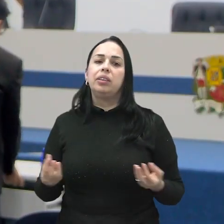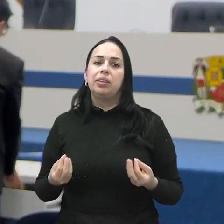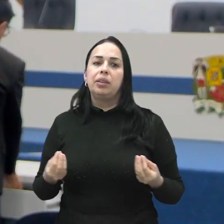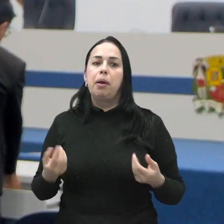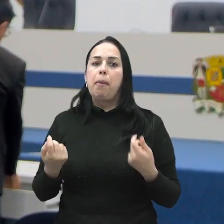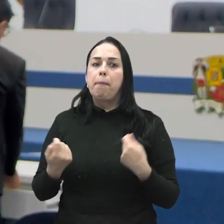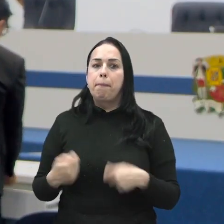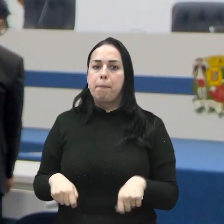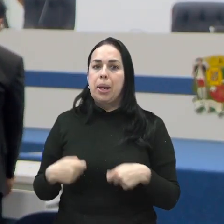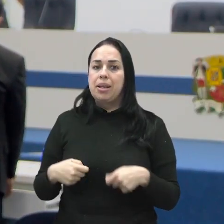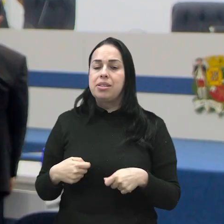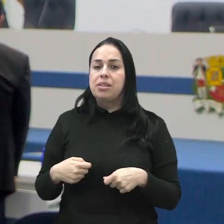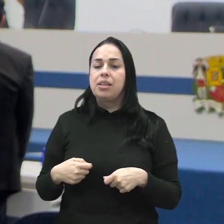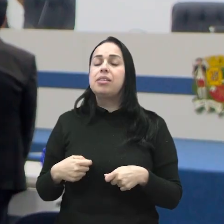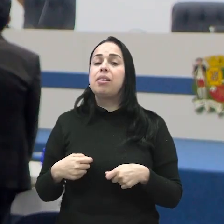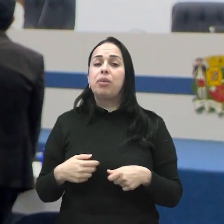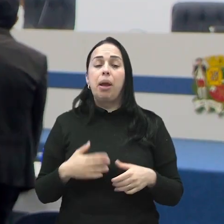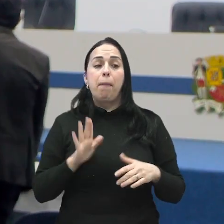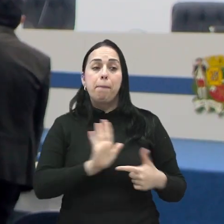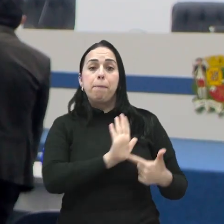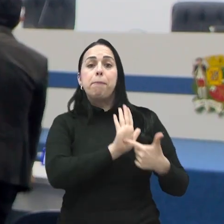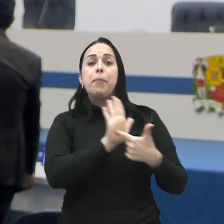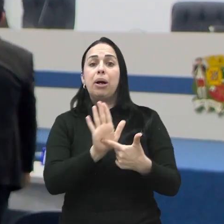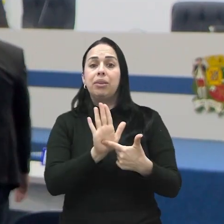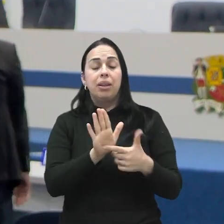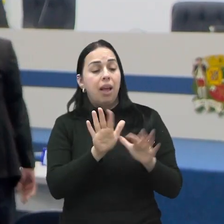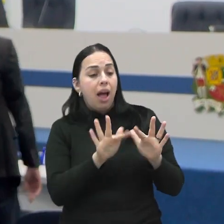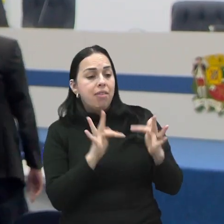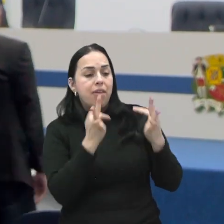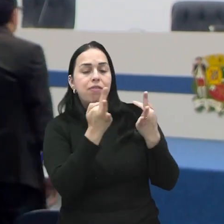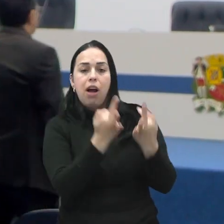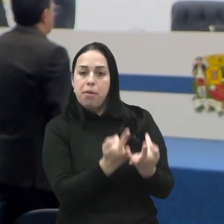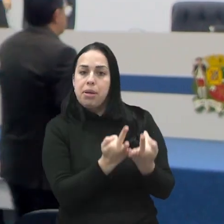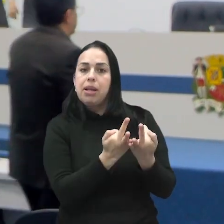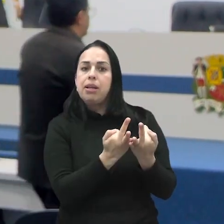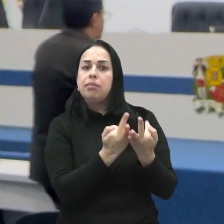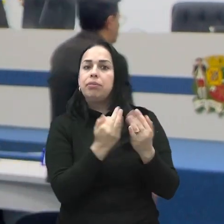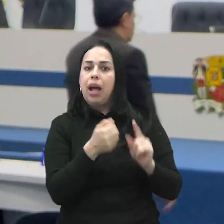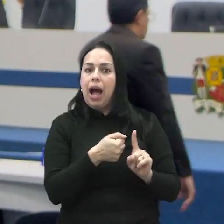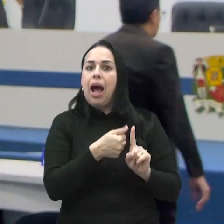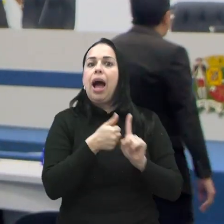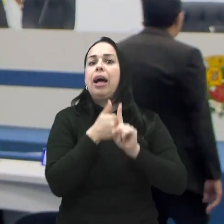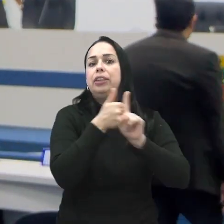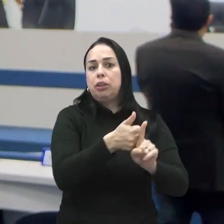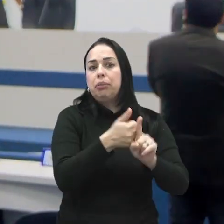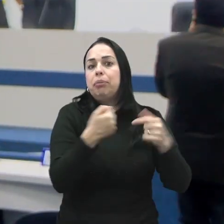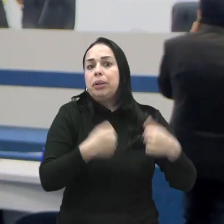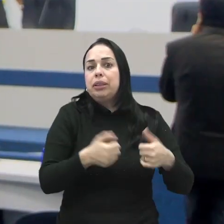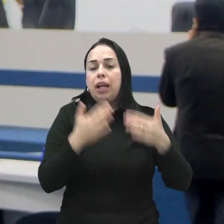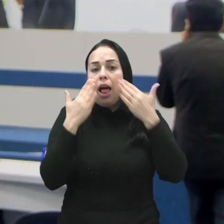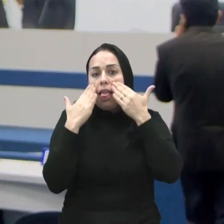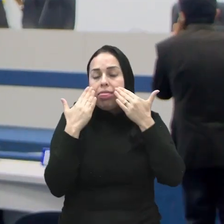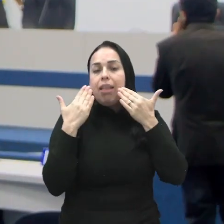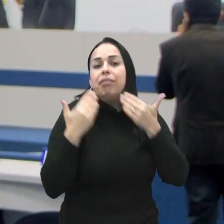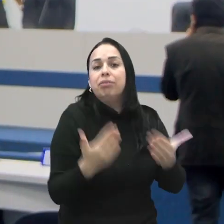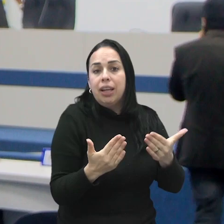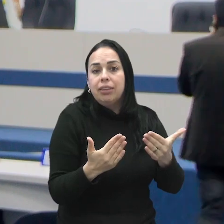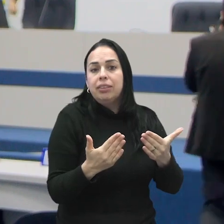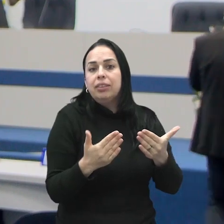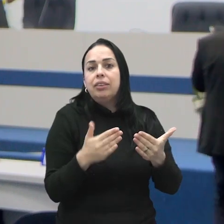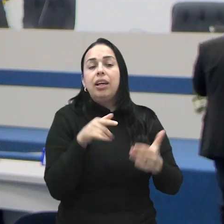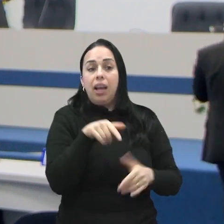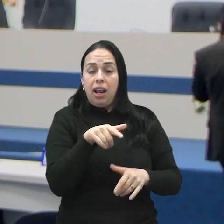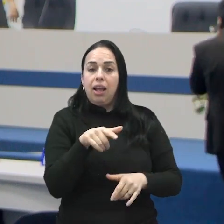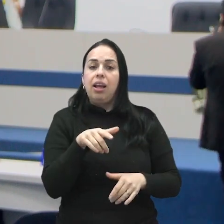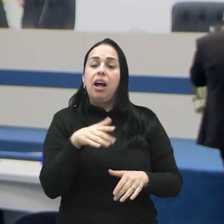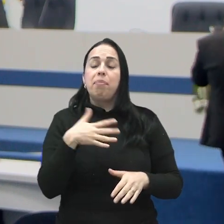que a gente precisa ser visto. As famílias com síndrome de Down, elas existem na nossa cidade, porém